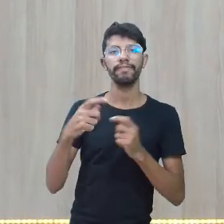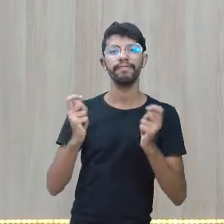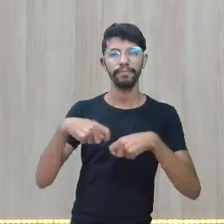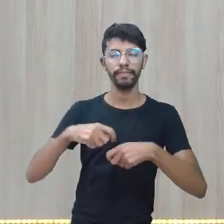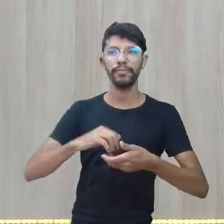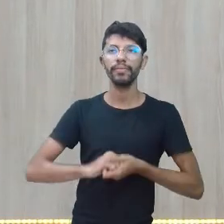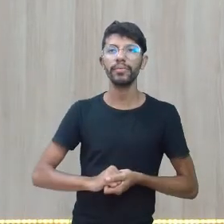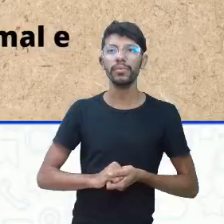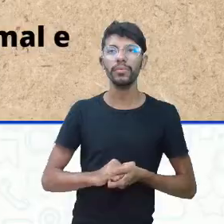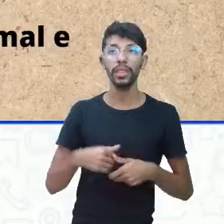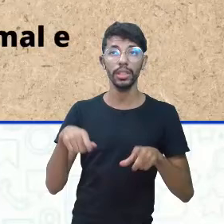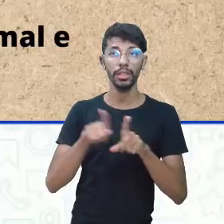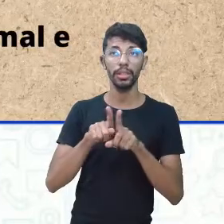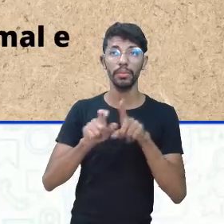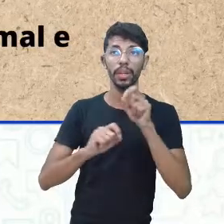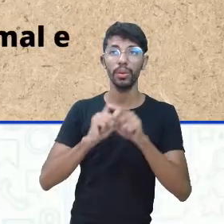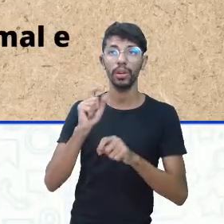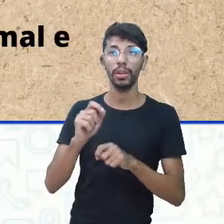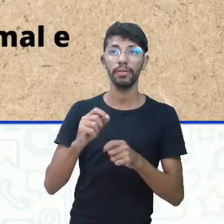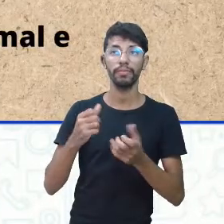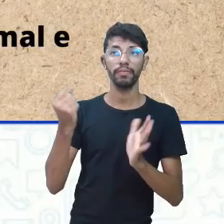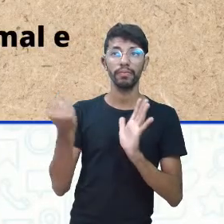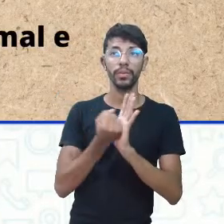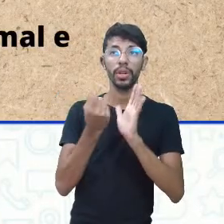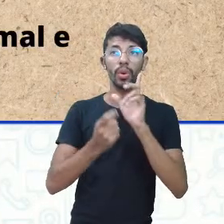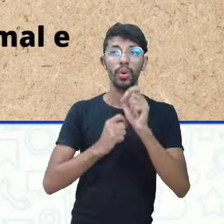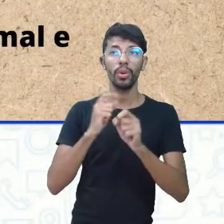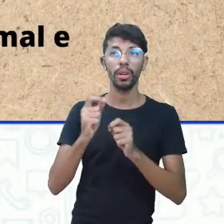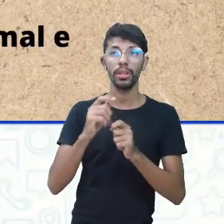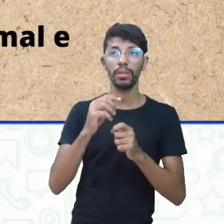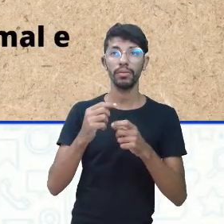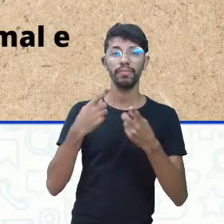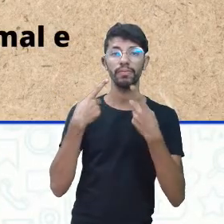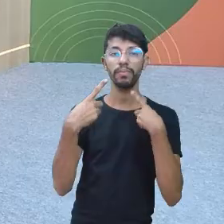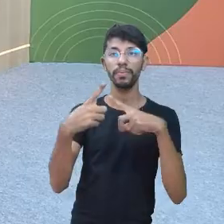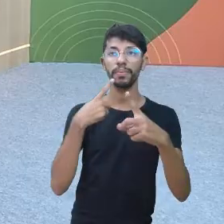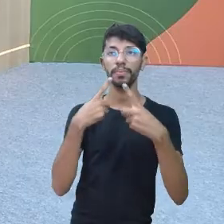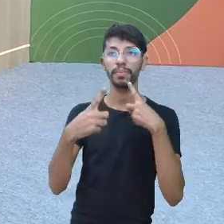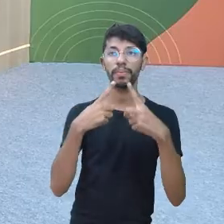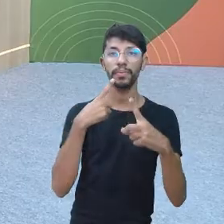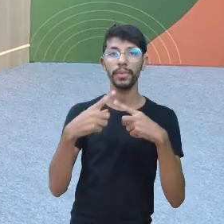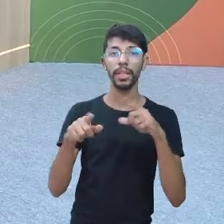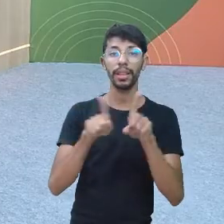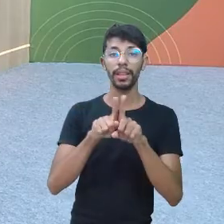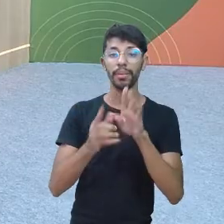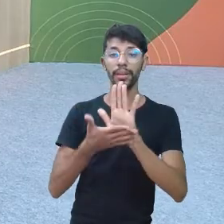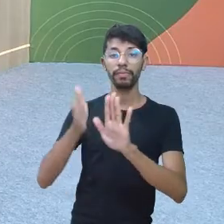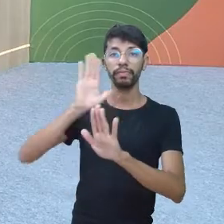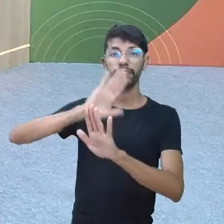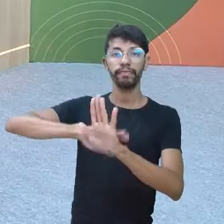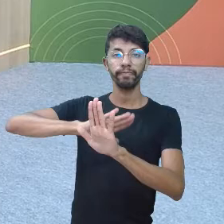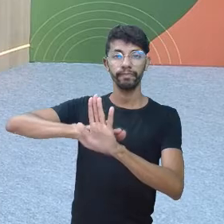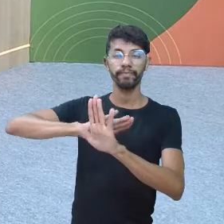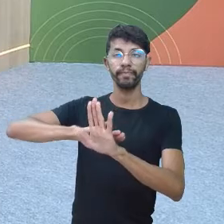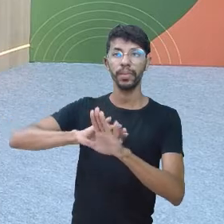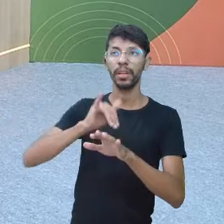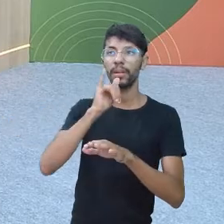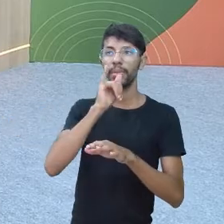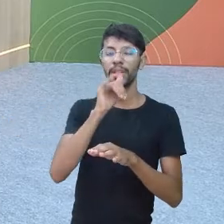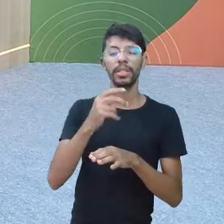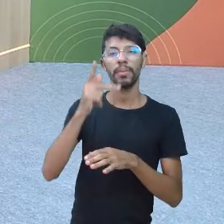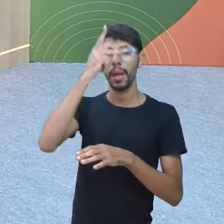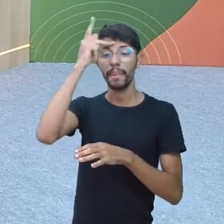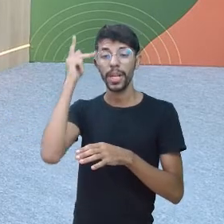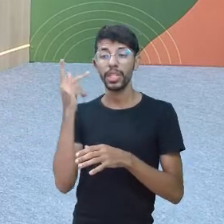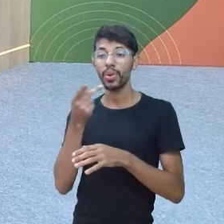que mais? A marca do discurso direto e da subjetividade. Então, fulano disse, abre aspas e coloca a fala